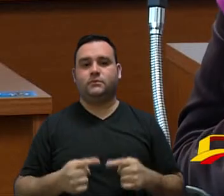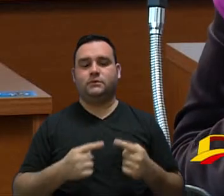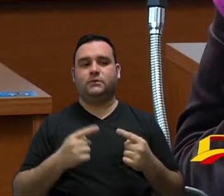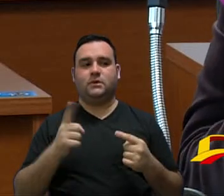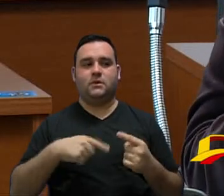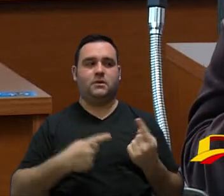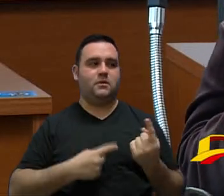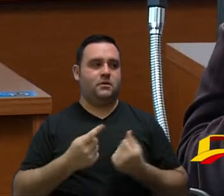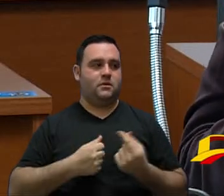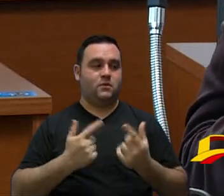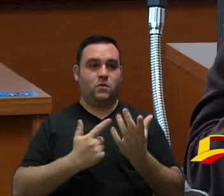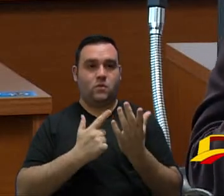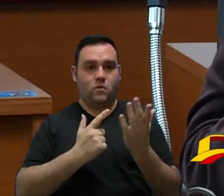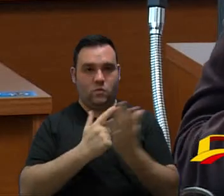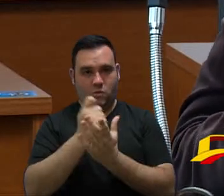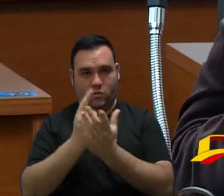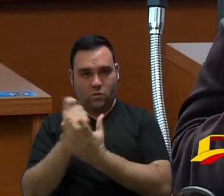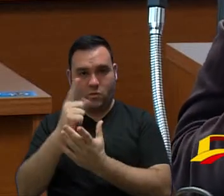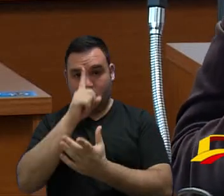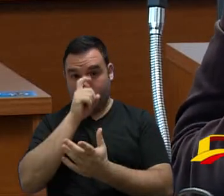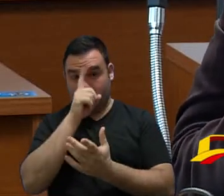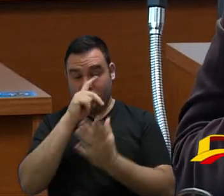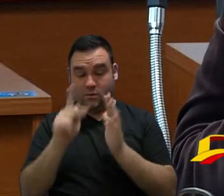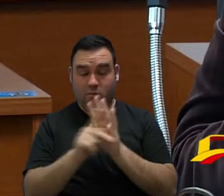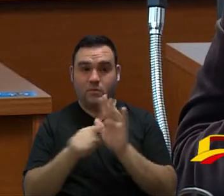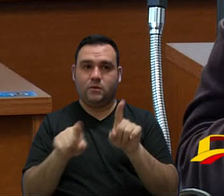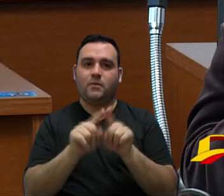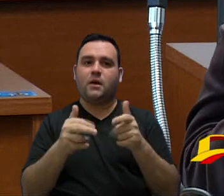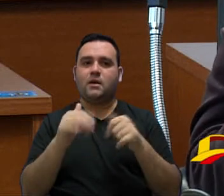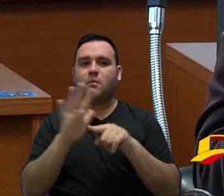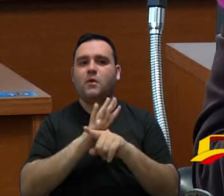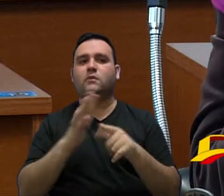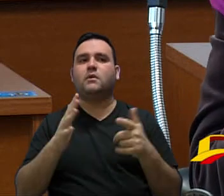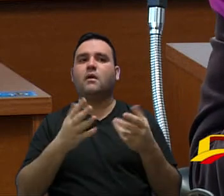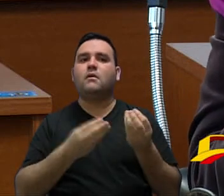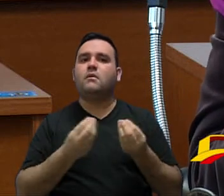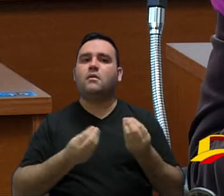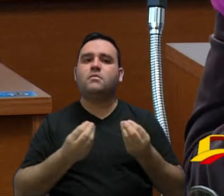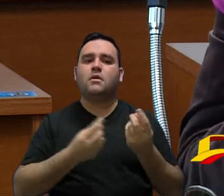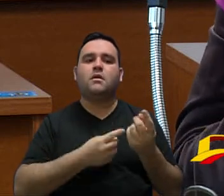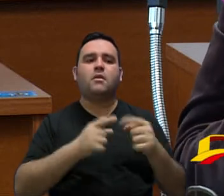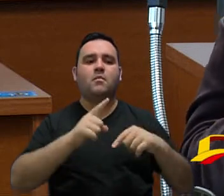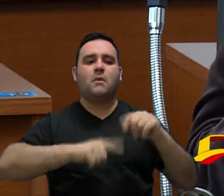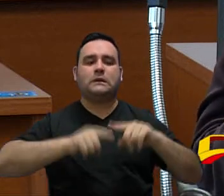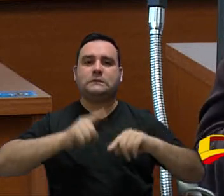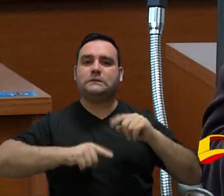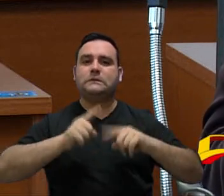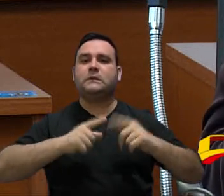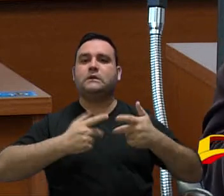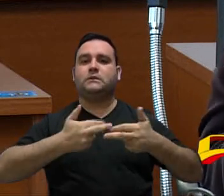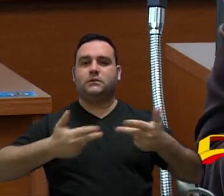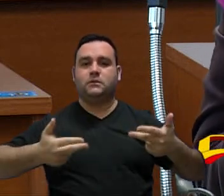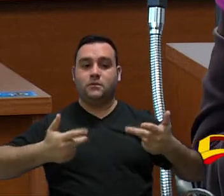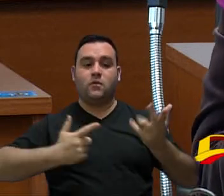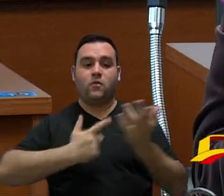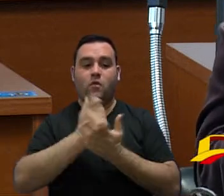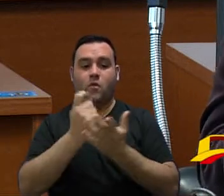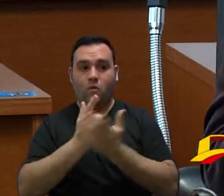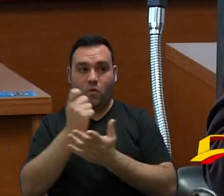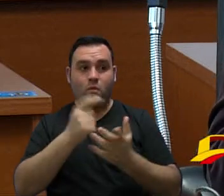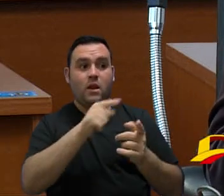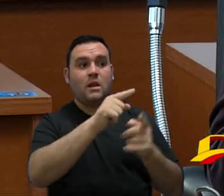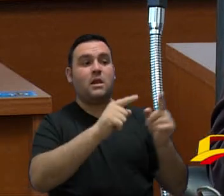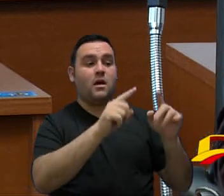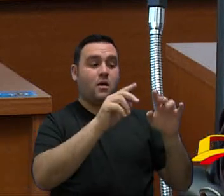prestação de contas e compras que nós fizemos para o hospital de campanha e eu gostaria de saber para onde é que irão os equipamentos que foram adquiridos